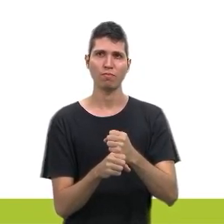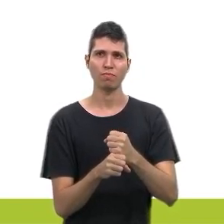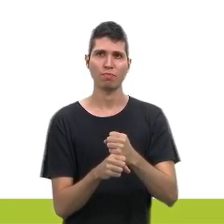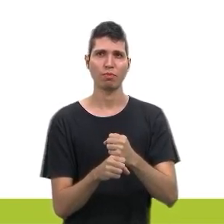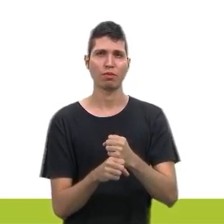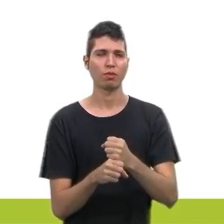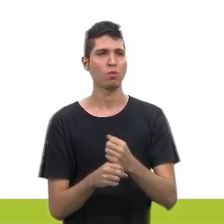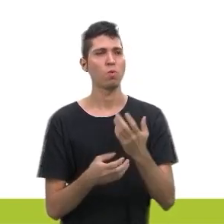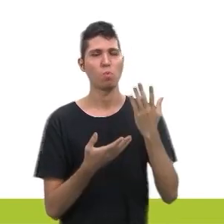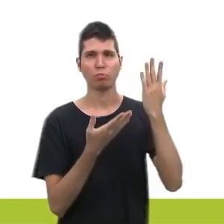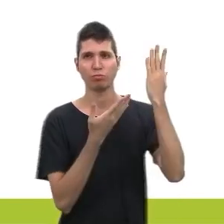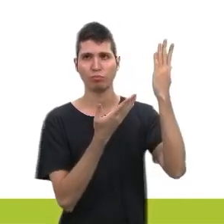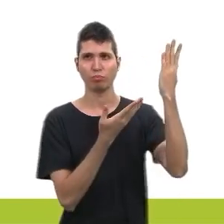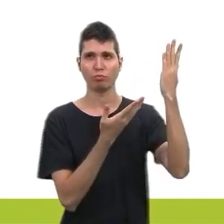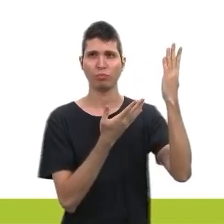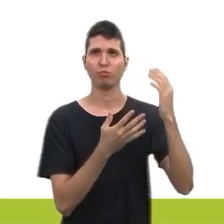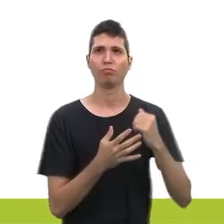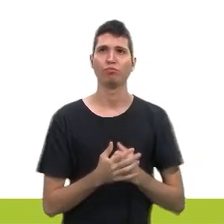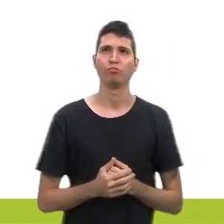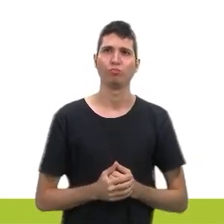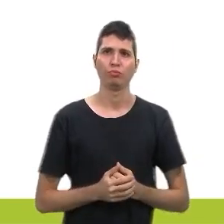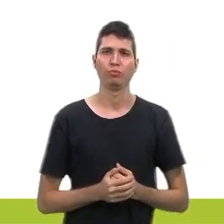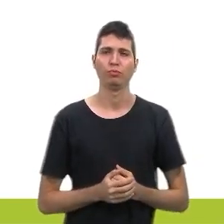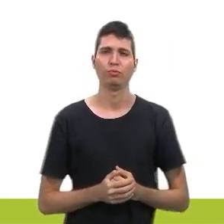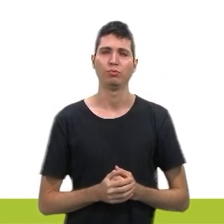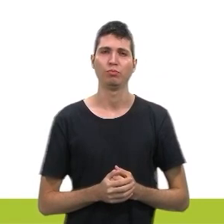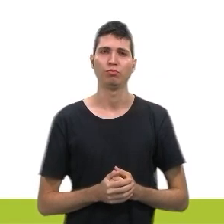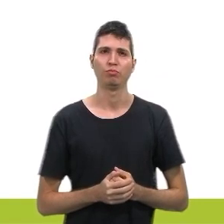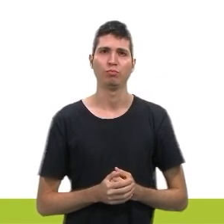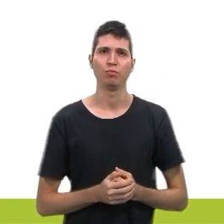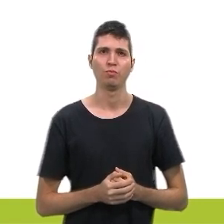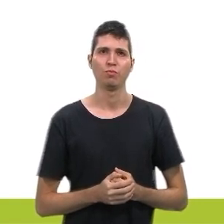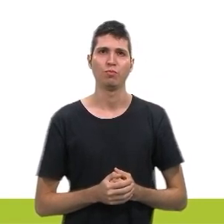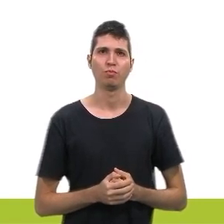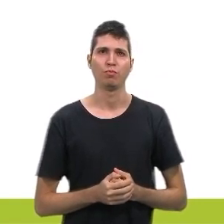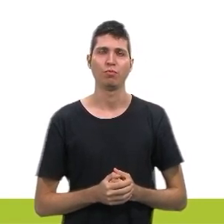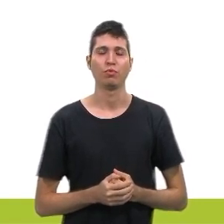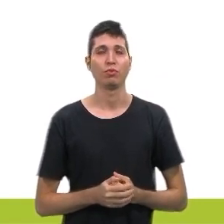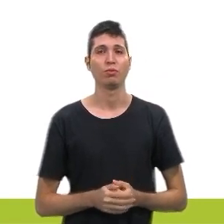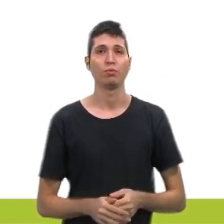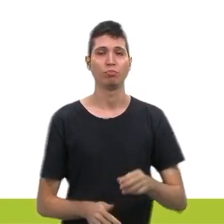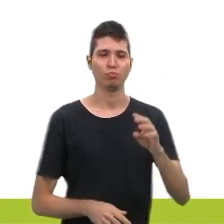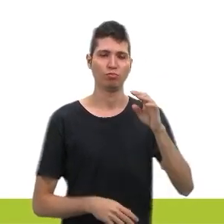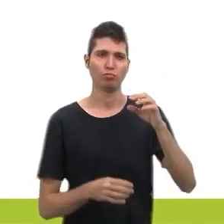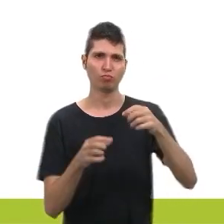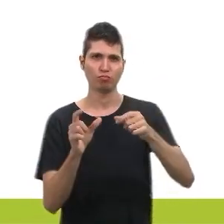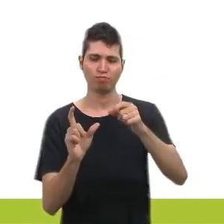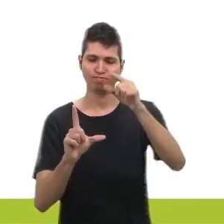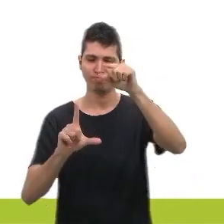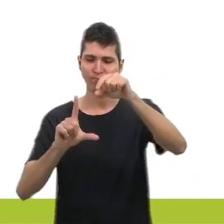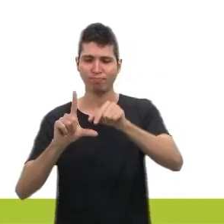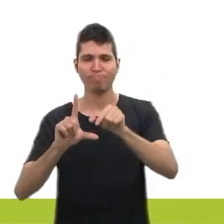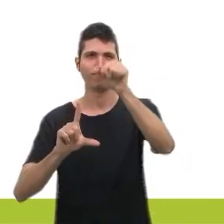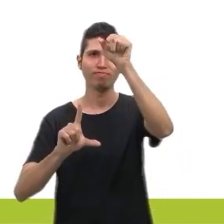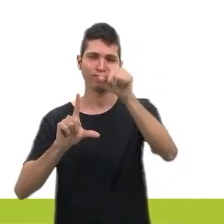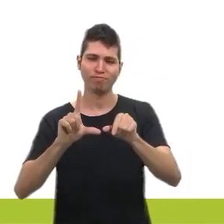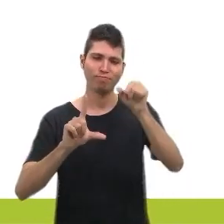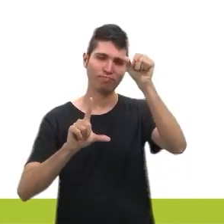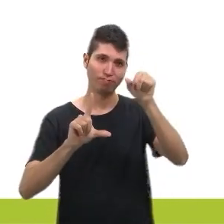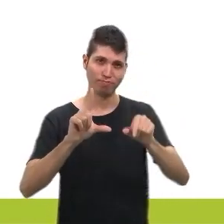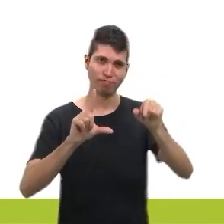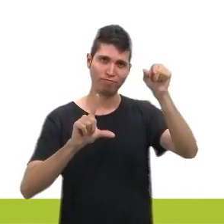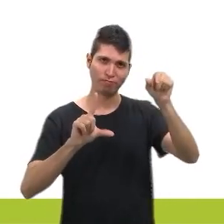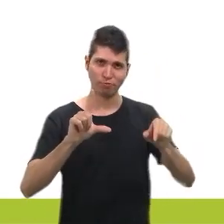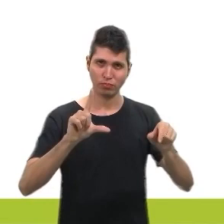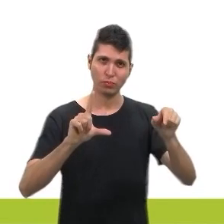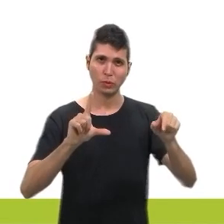e já identifica, tá? Professor, tem uma maneira mais fácil de fazer isso? Tem, a gente vai ver lá no gráfico, tá bom? Aqui dá para mexer tranquilo. O